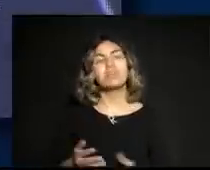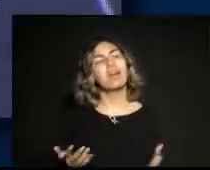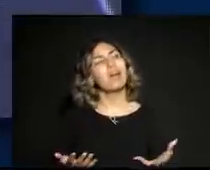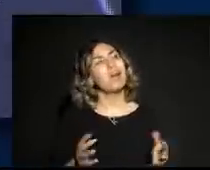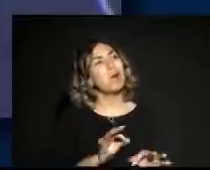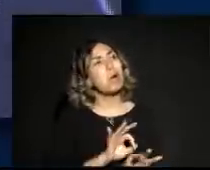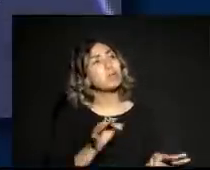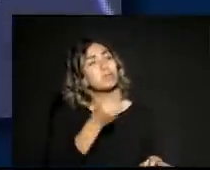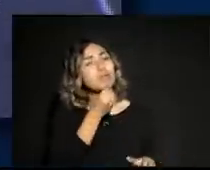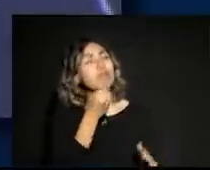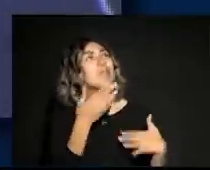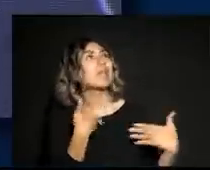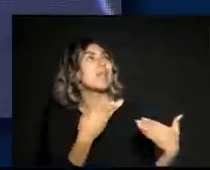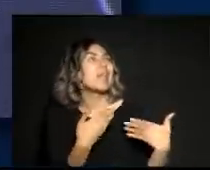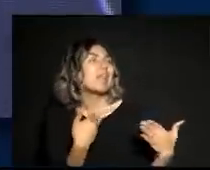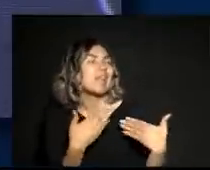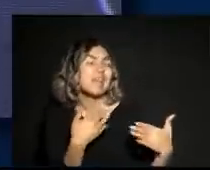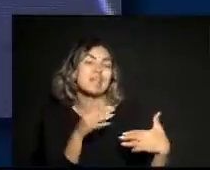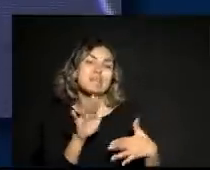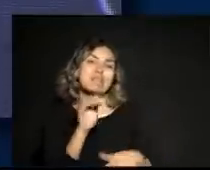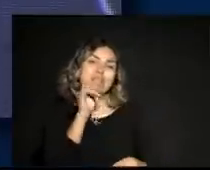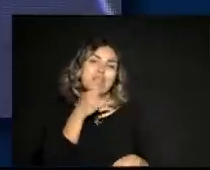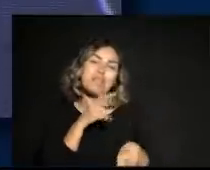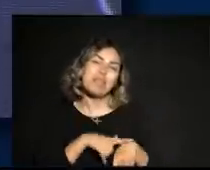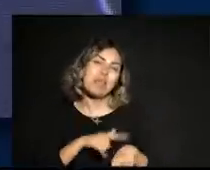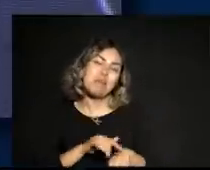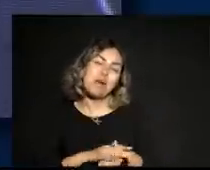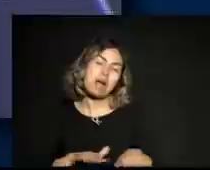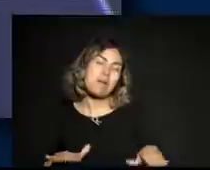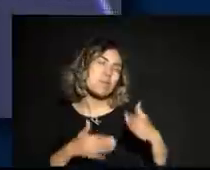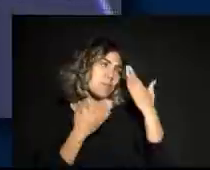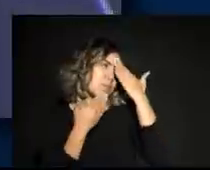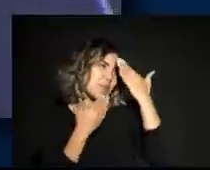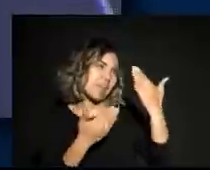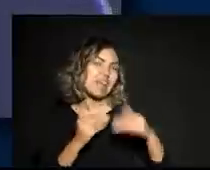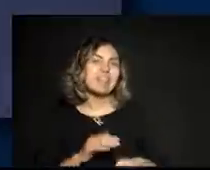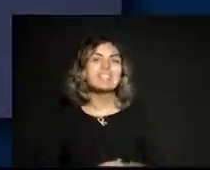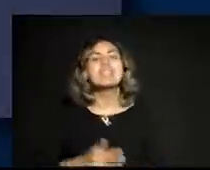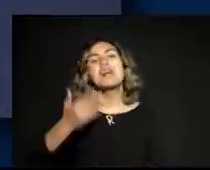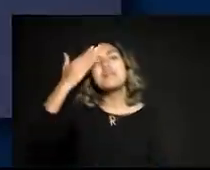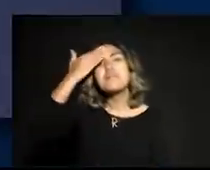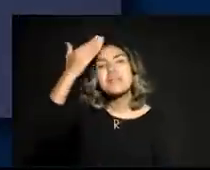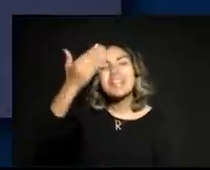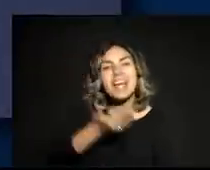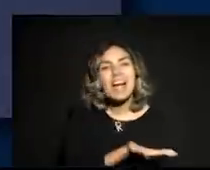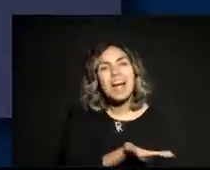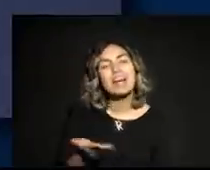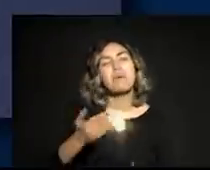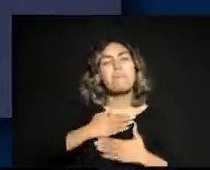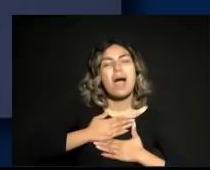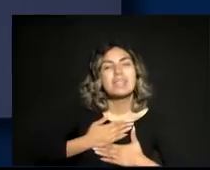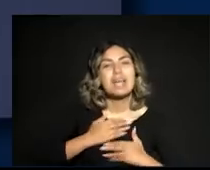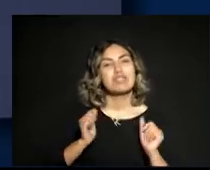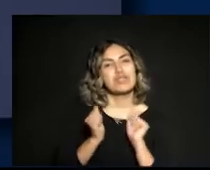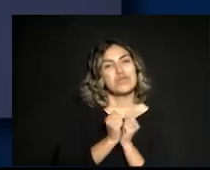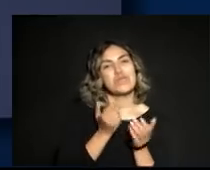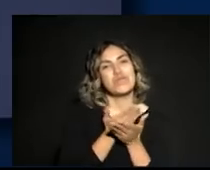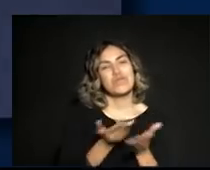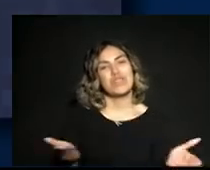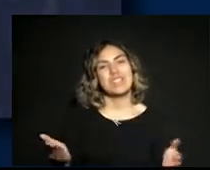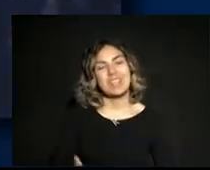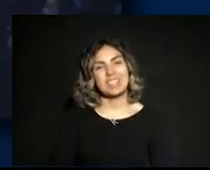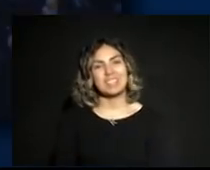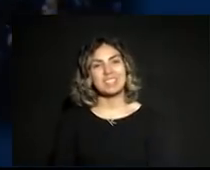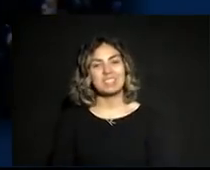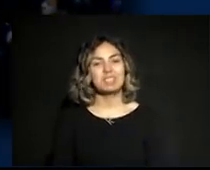ficar aqui falando muito mais tempo do que isso mas infelizmente umas Tempo Acabou Obrigado né bom obrigado gente fazer essa aqui conversando